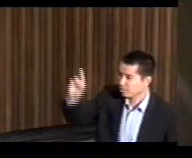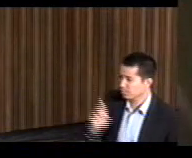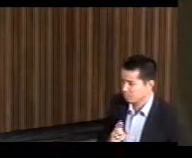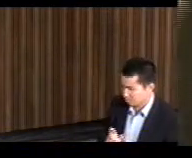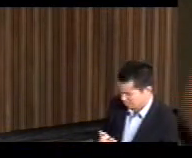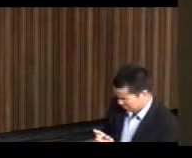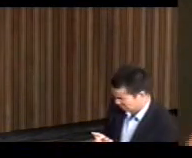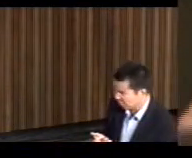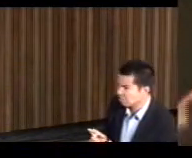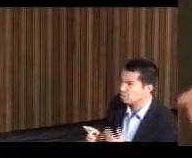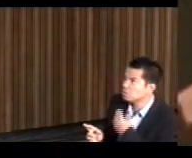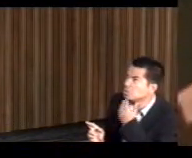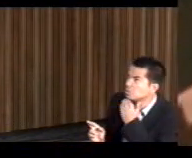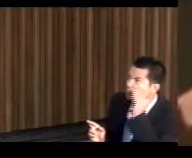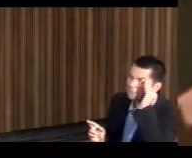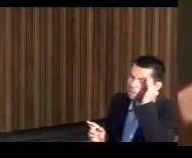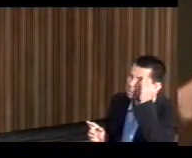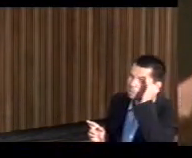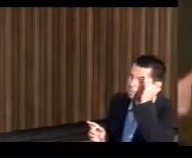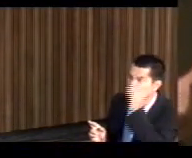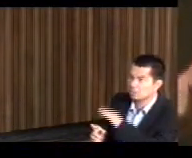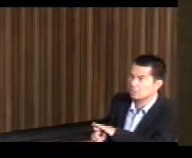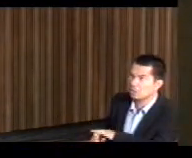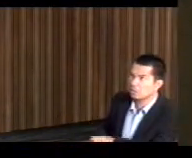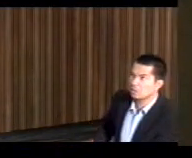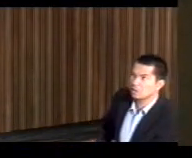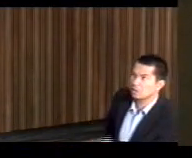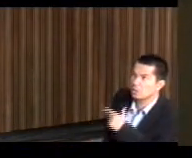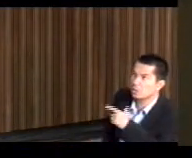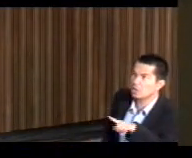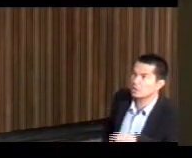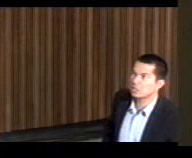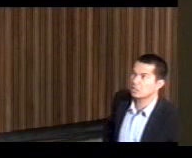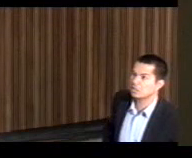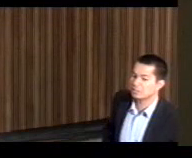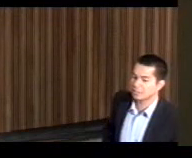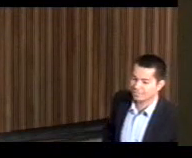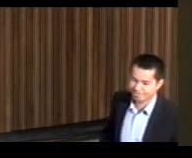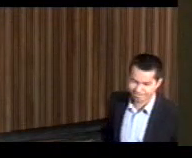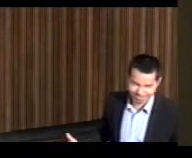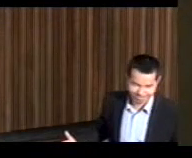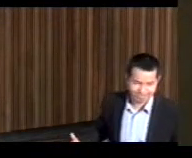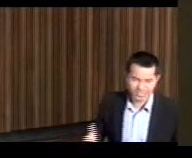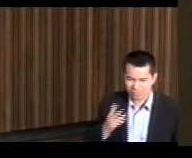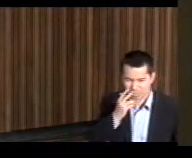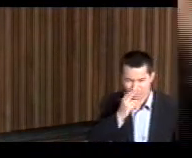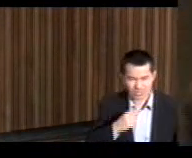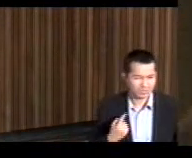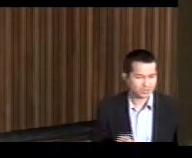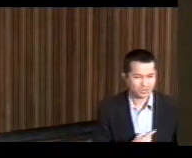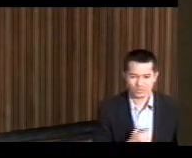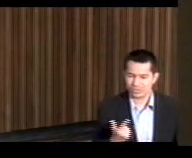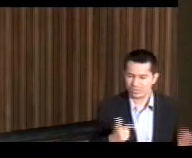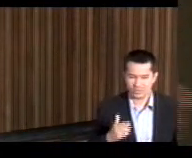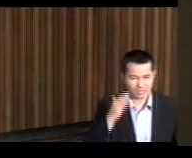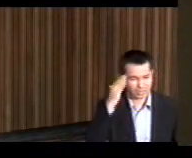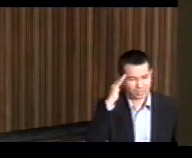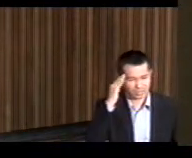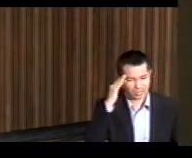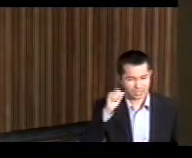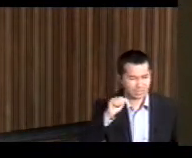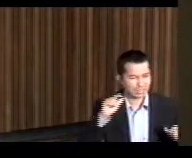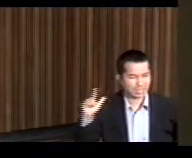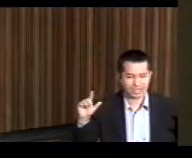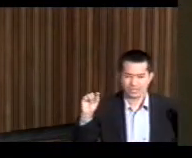não é possível. Porque se eu entendi direito, então eu não estou conhecendo quem é Deus.